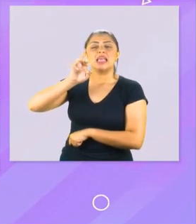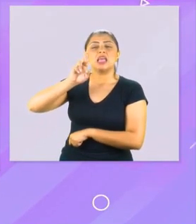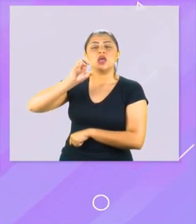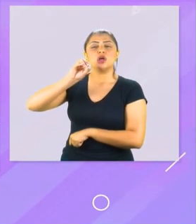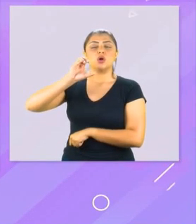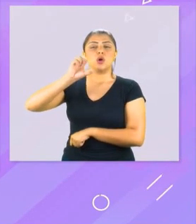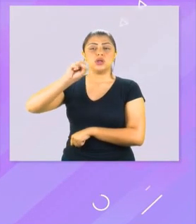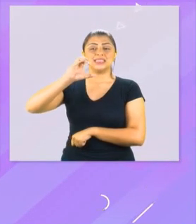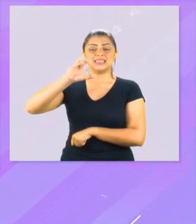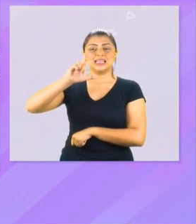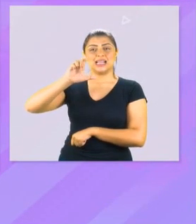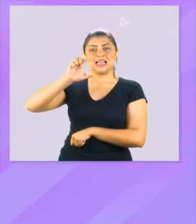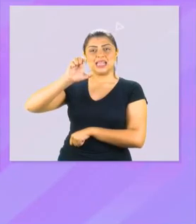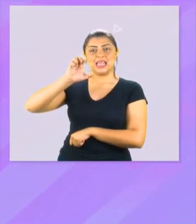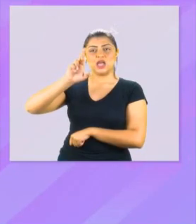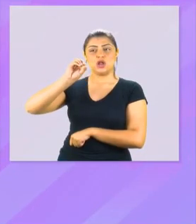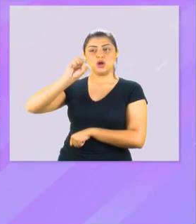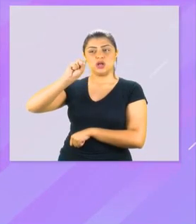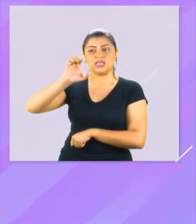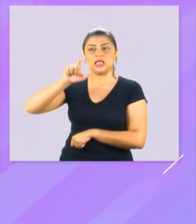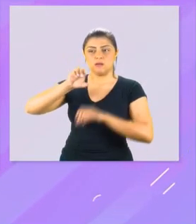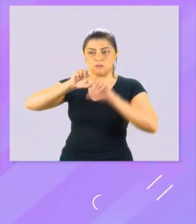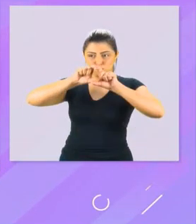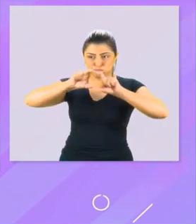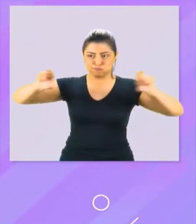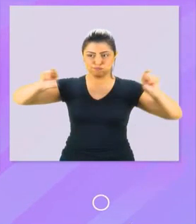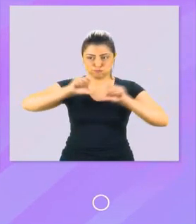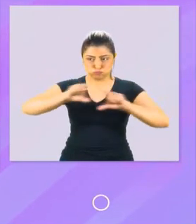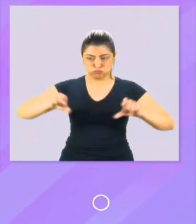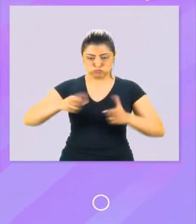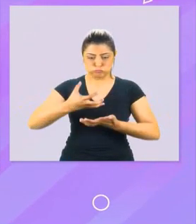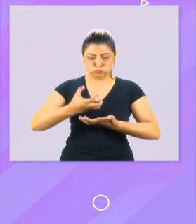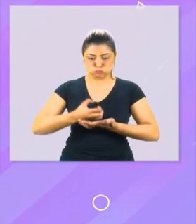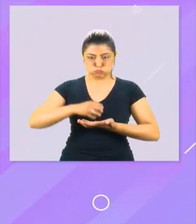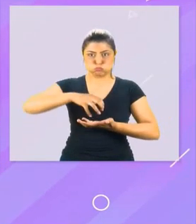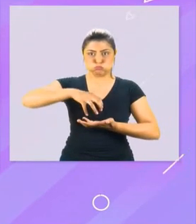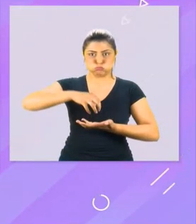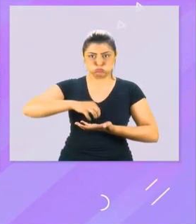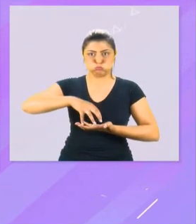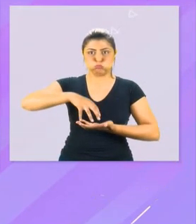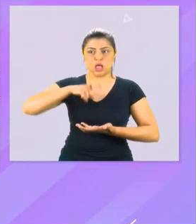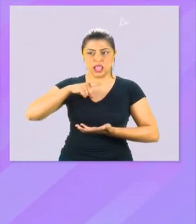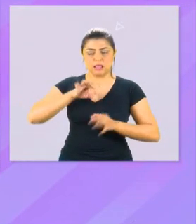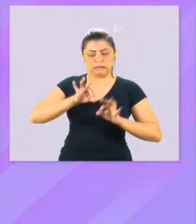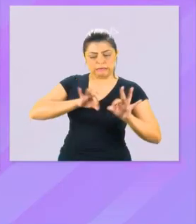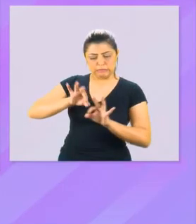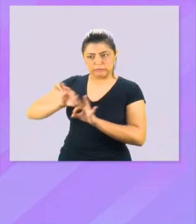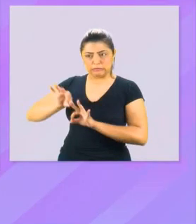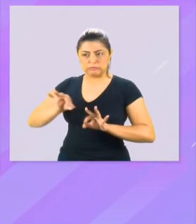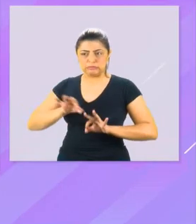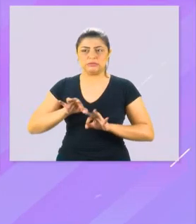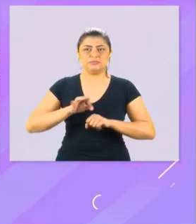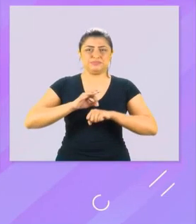de aterosclerose. Essas placas de gorduras, elas são formadas, após o processo intenso é